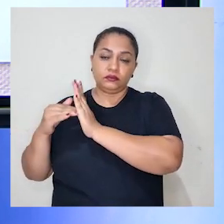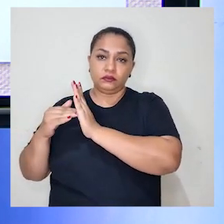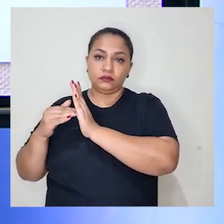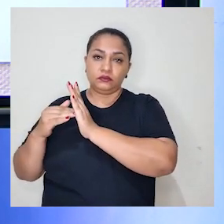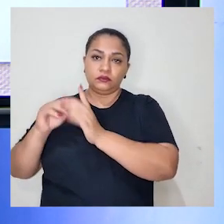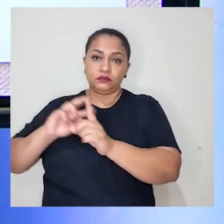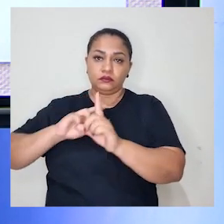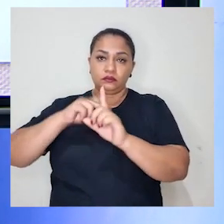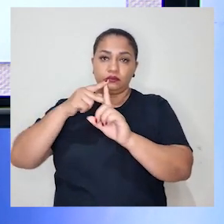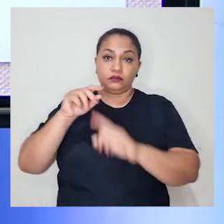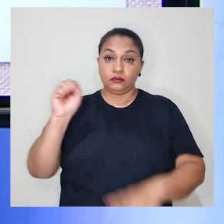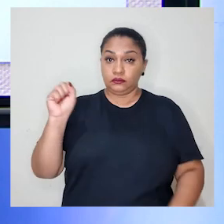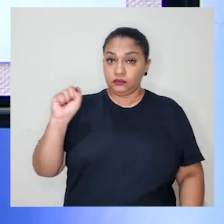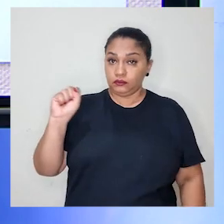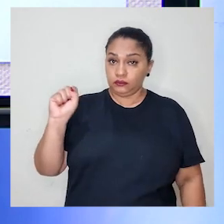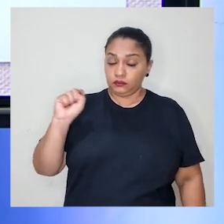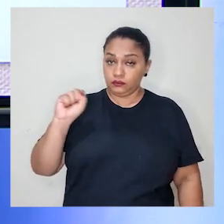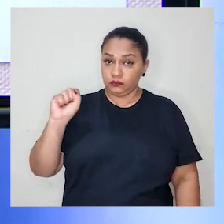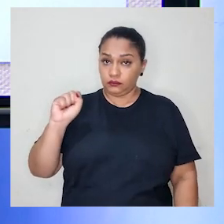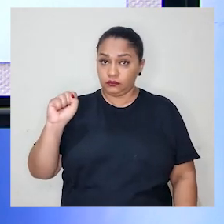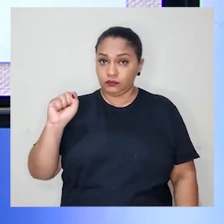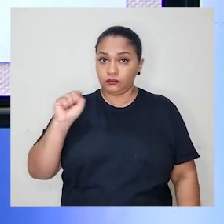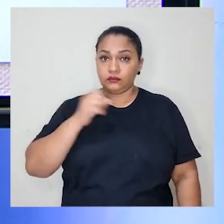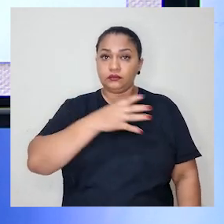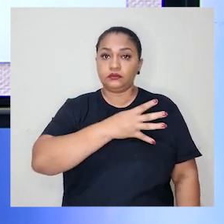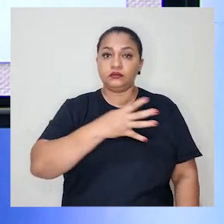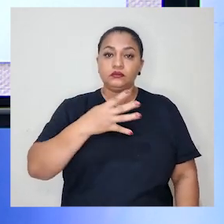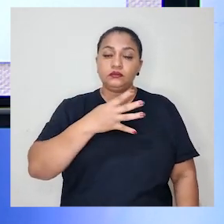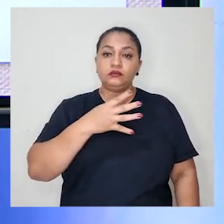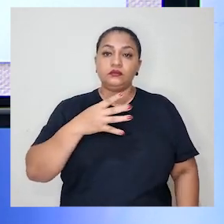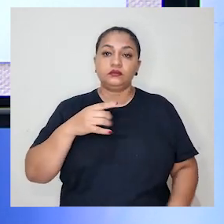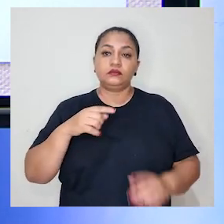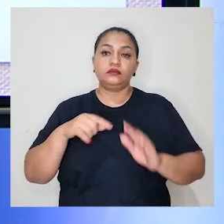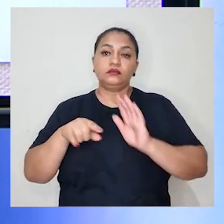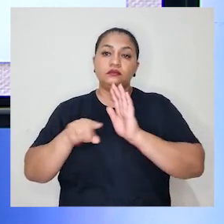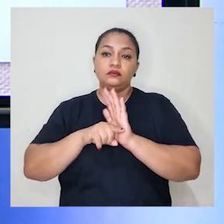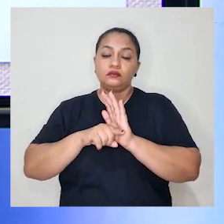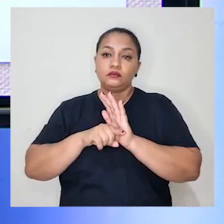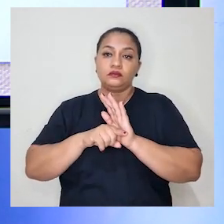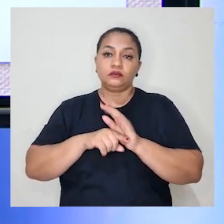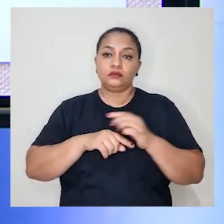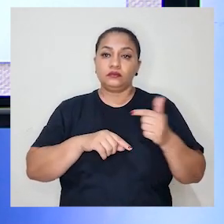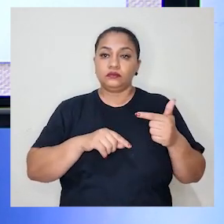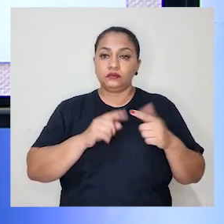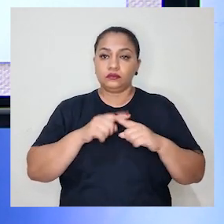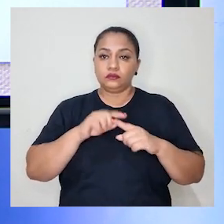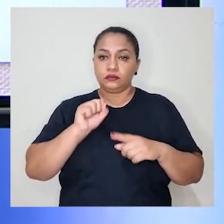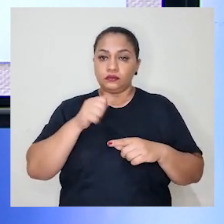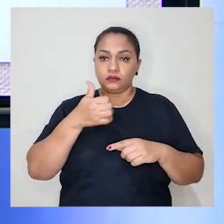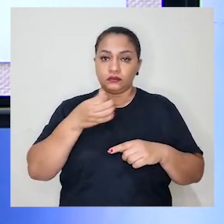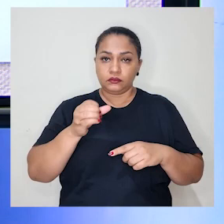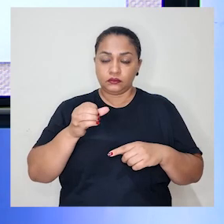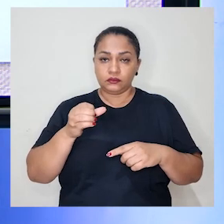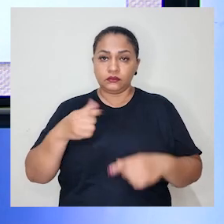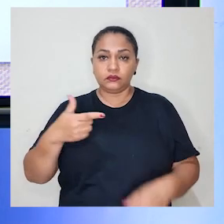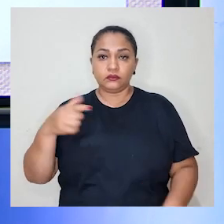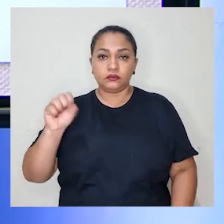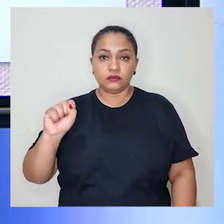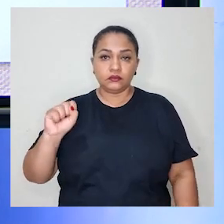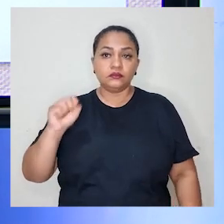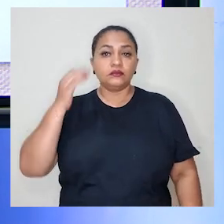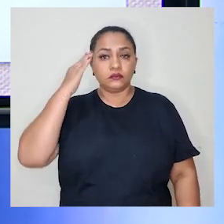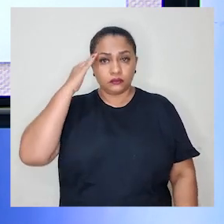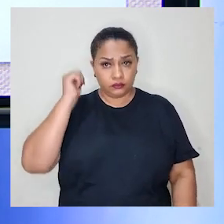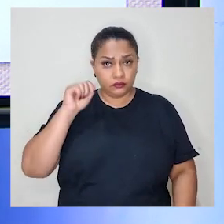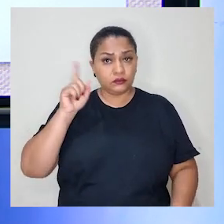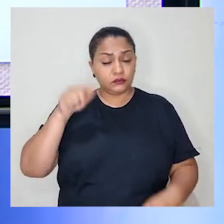o dobro de 8. 44 menos 2 vezes 8 é 16, dá 28. E o